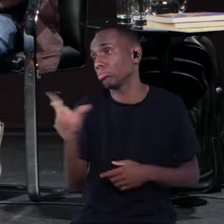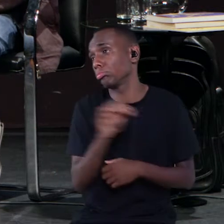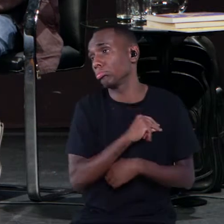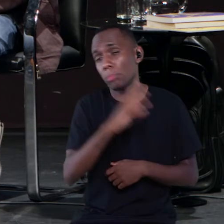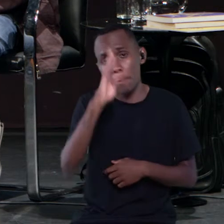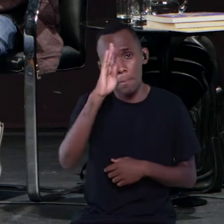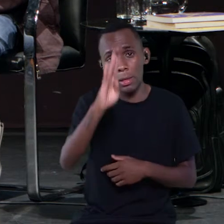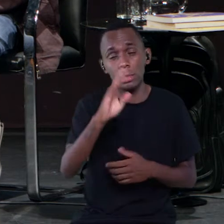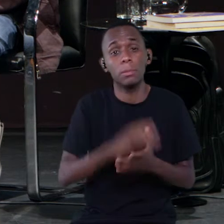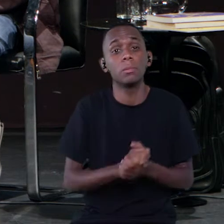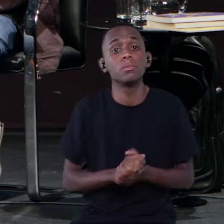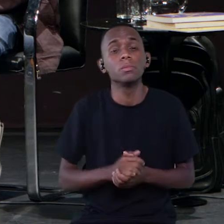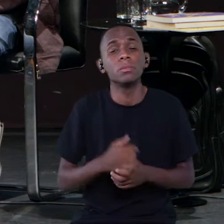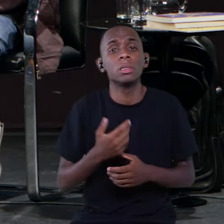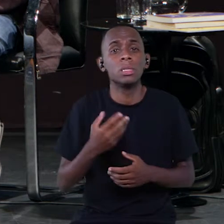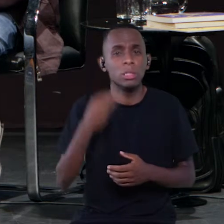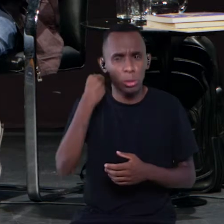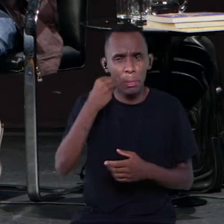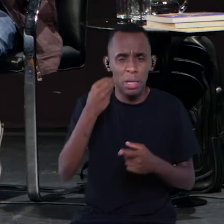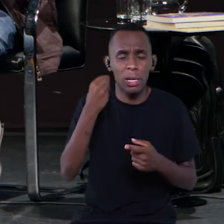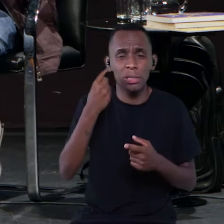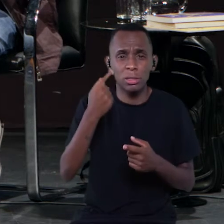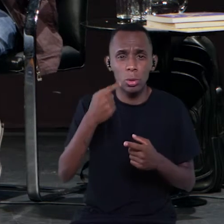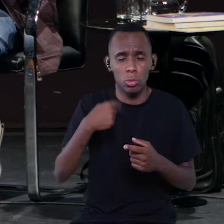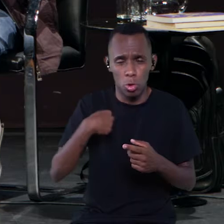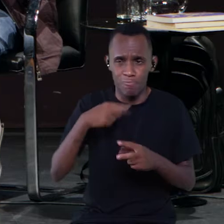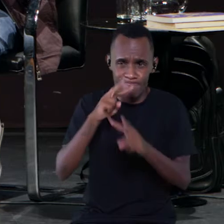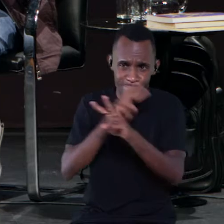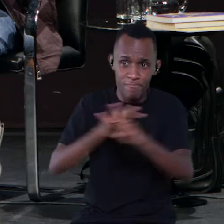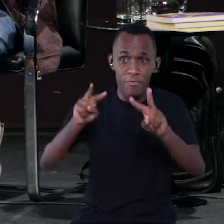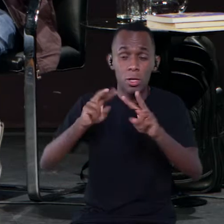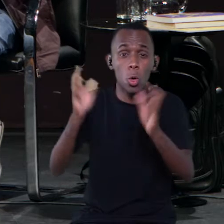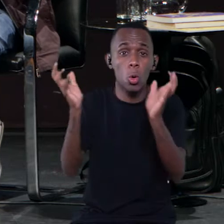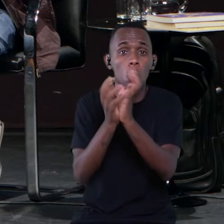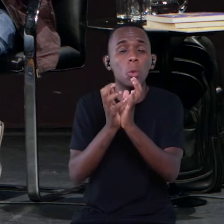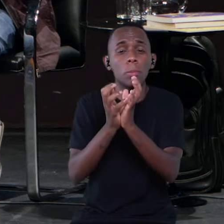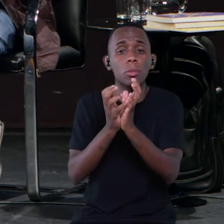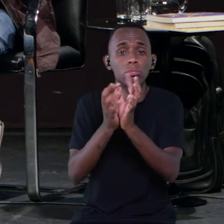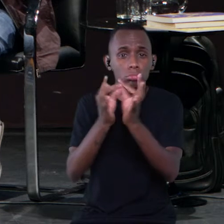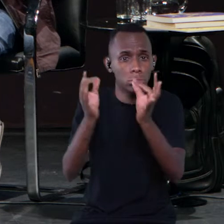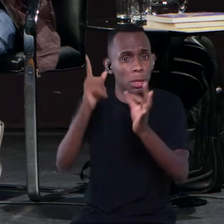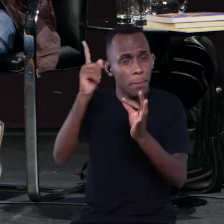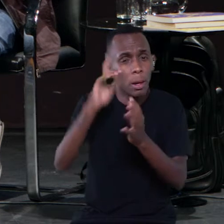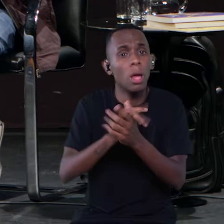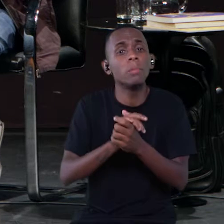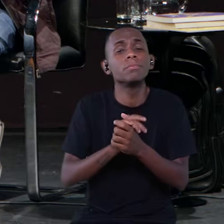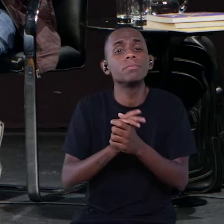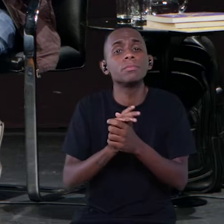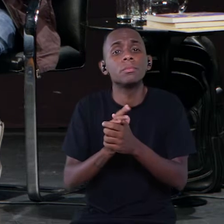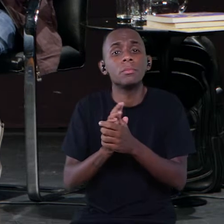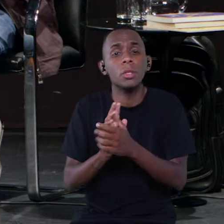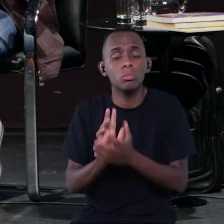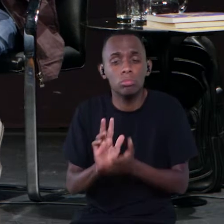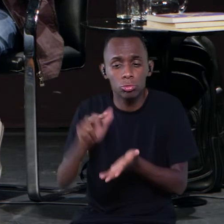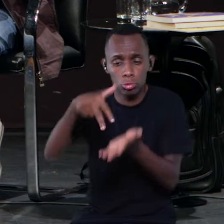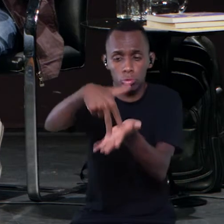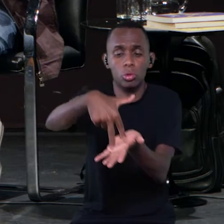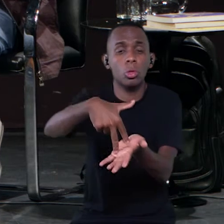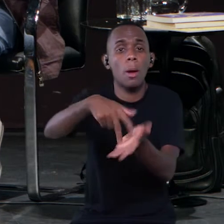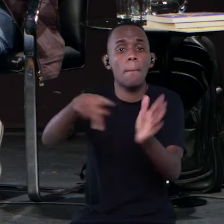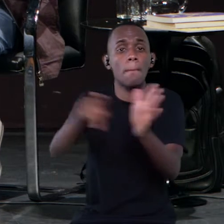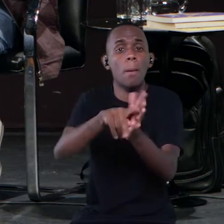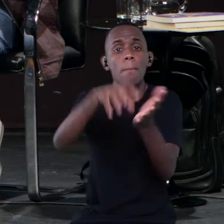experiência teatral no Amazonas, com grupos amadores, que estão tomando como referência de palco as aldeias, os